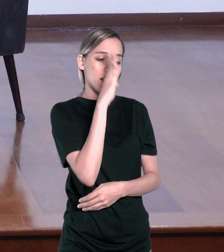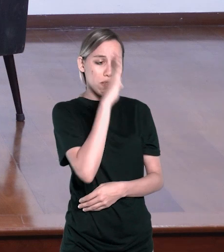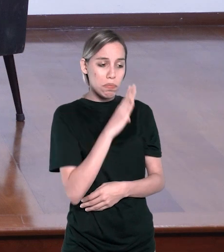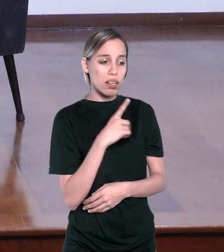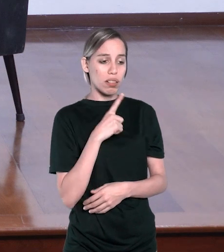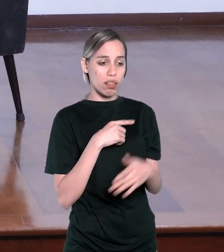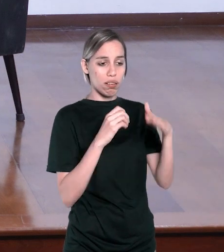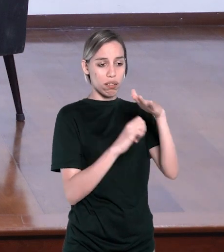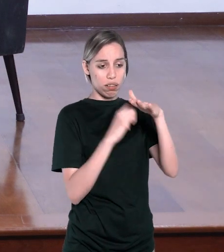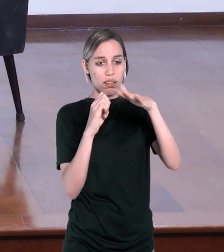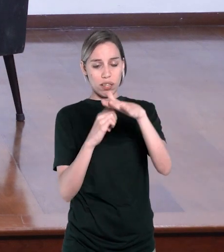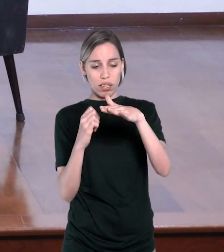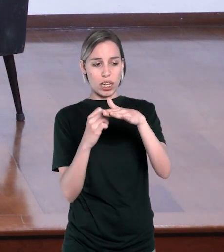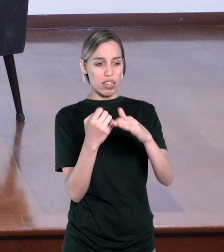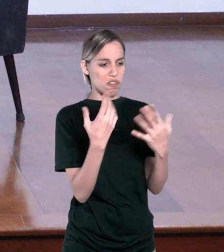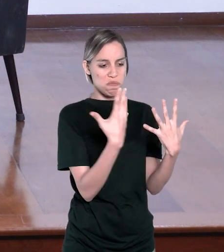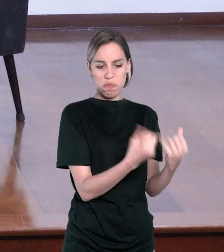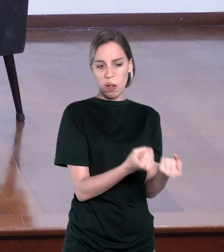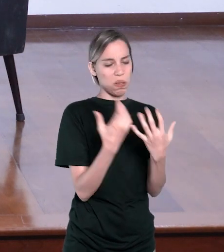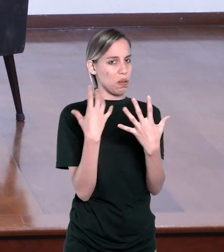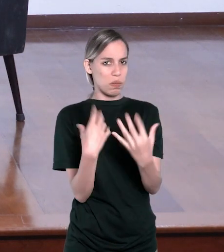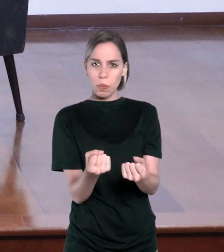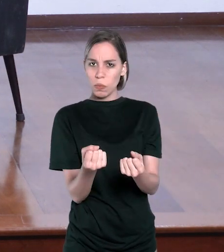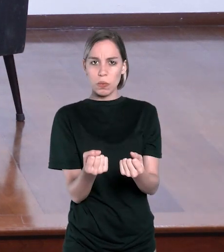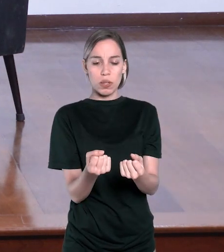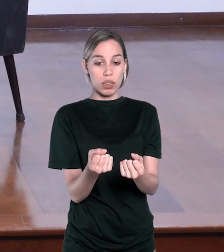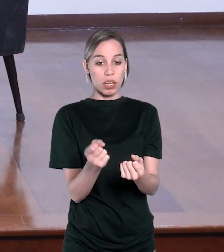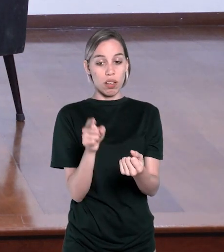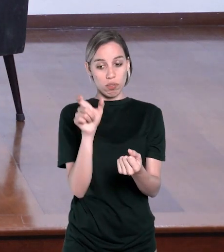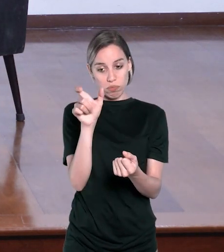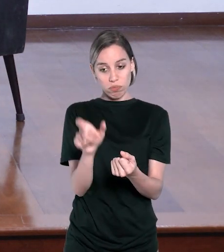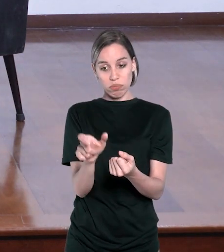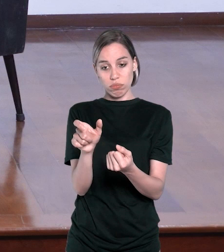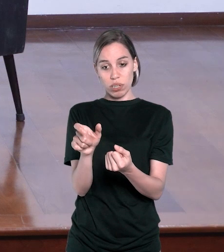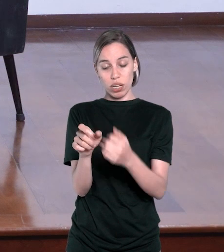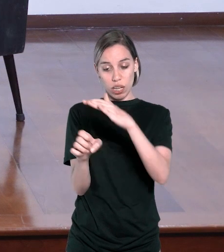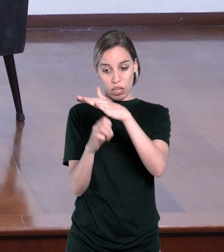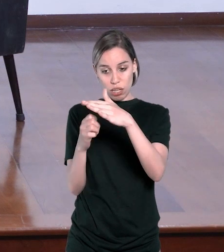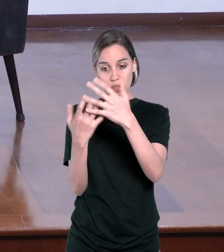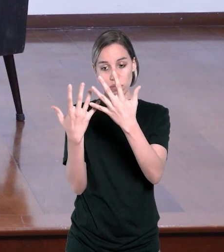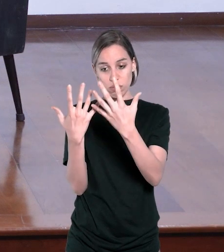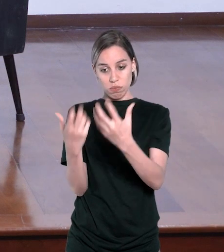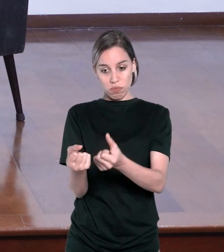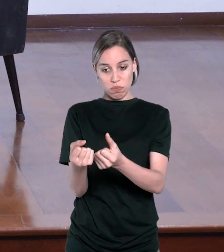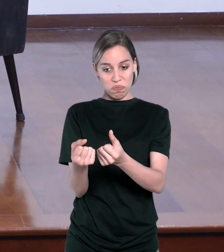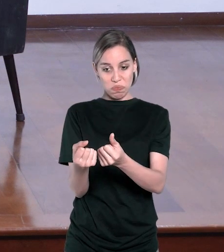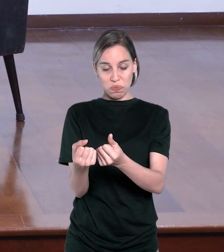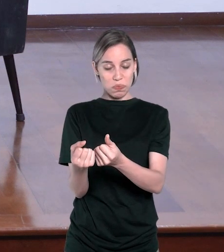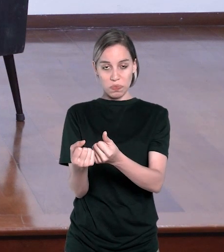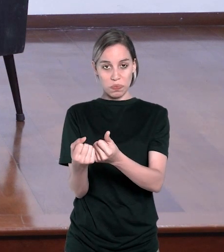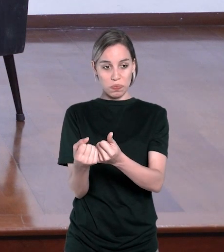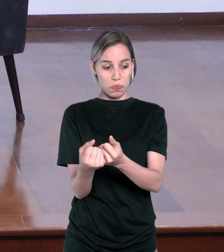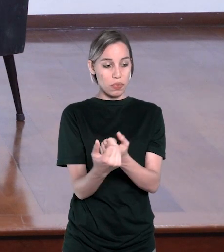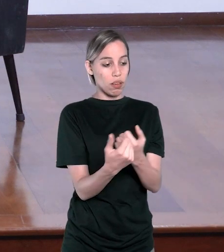pelas editoras. Luciana Vilas Boas, minha gente, ela mandou o livro e ele foi recusado. E